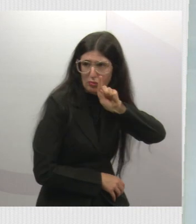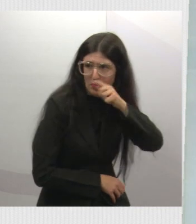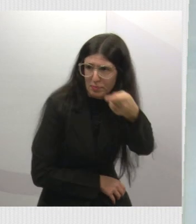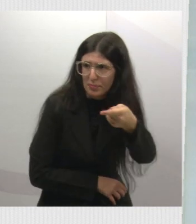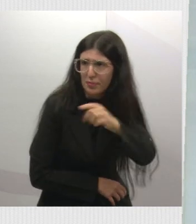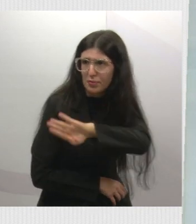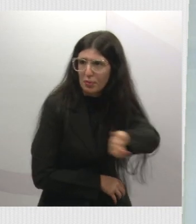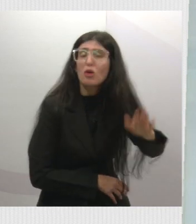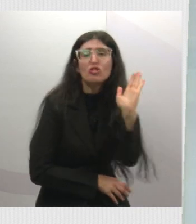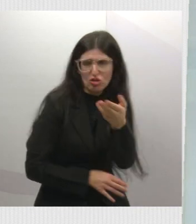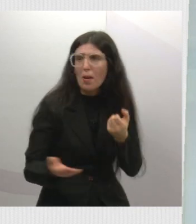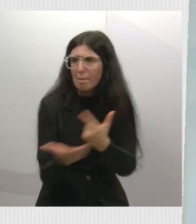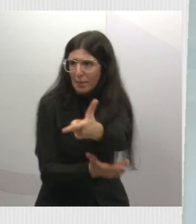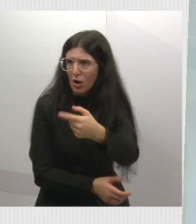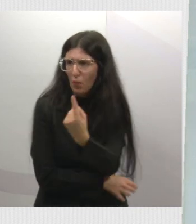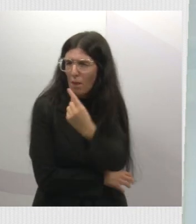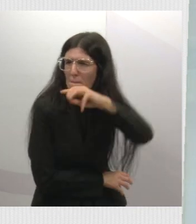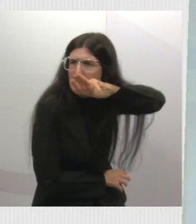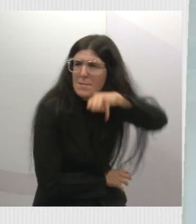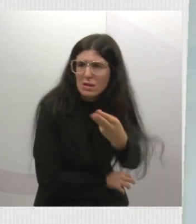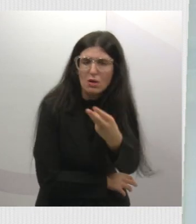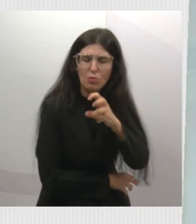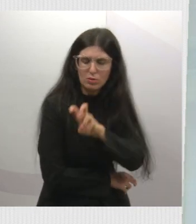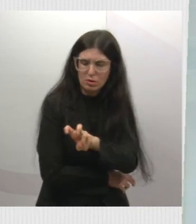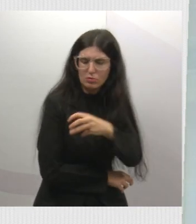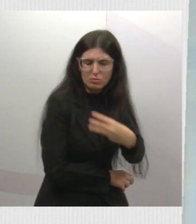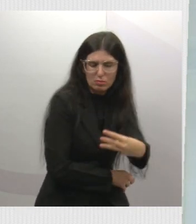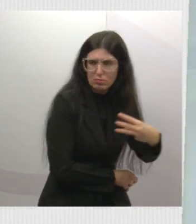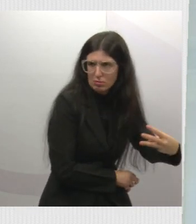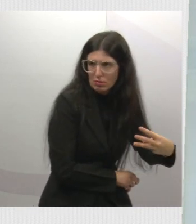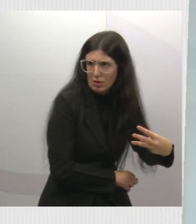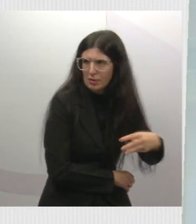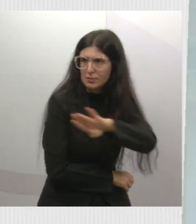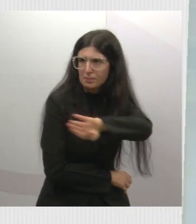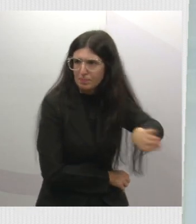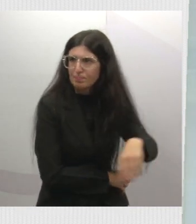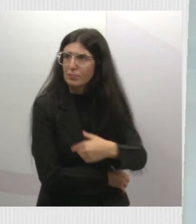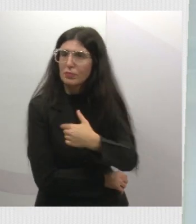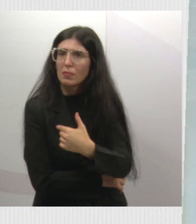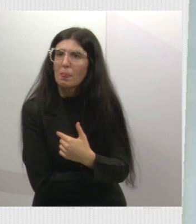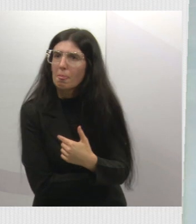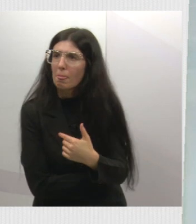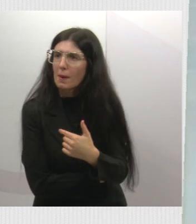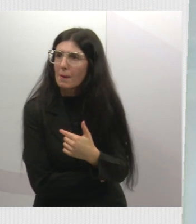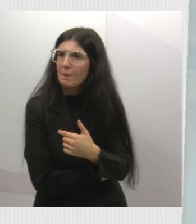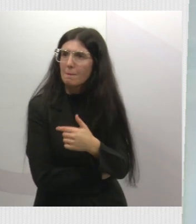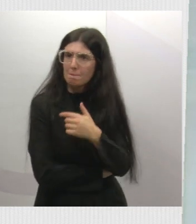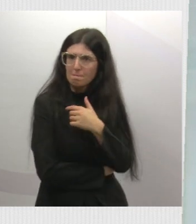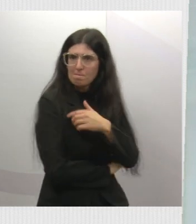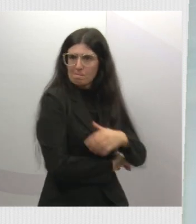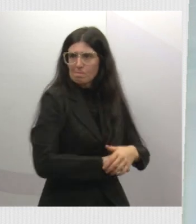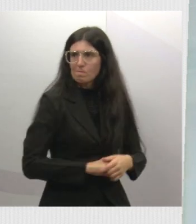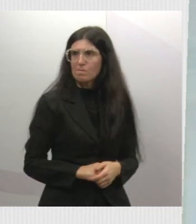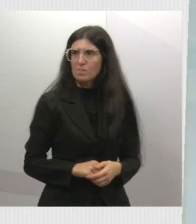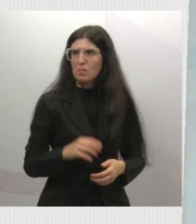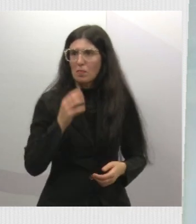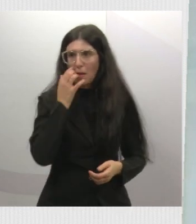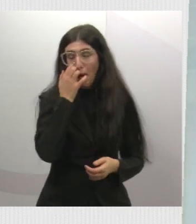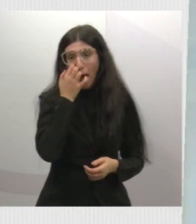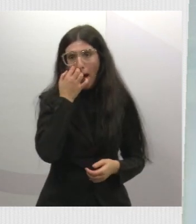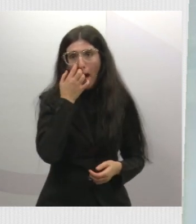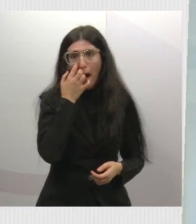1.521.000, um montante de 21,68%. Cultura, meta orçada